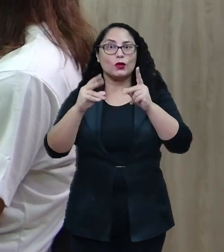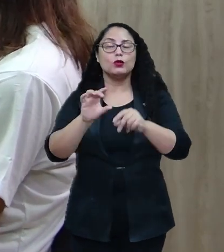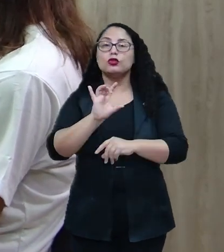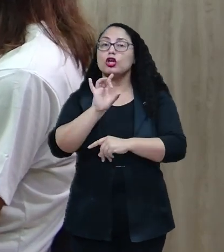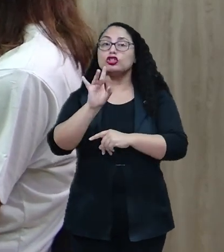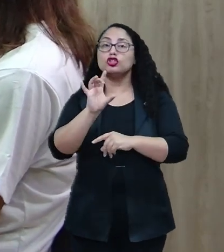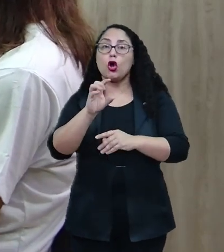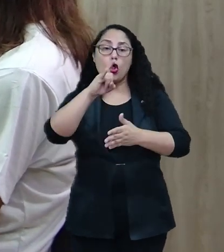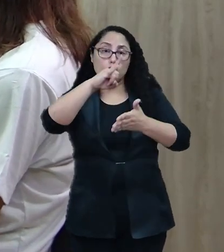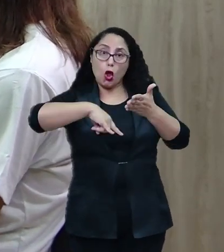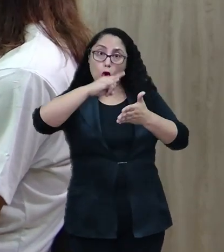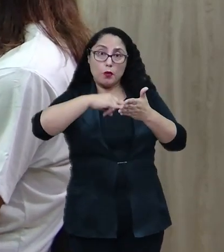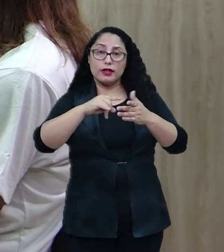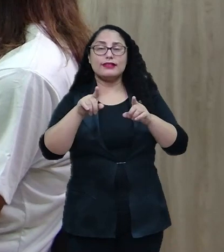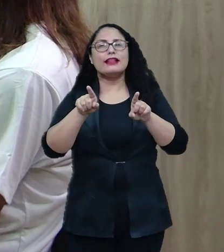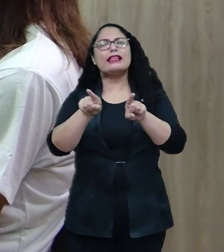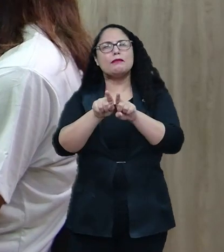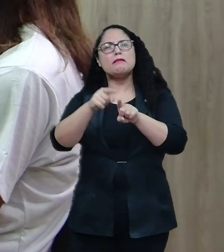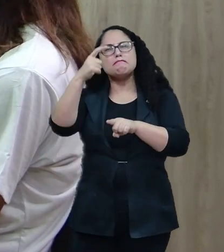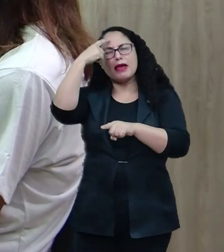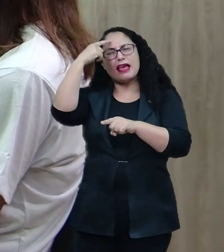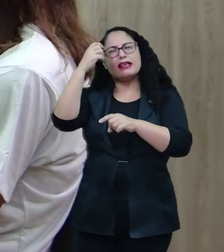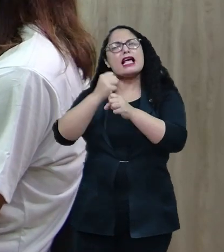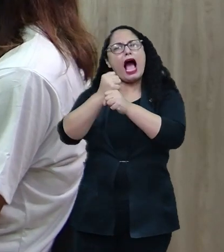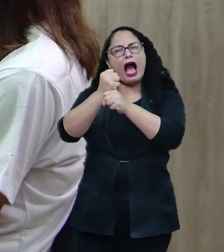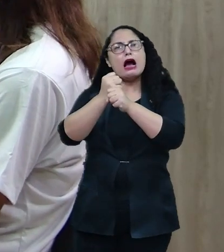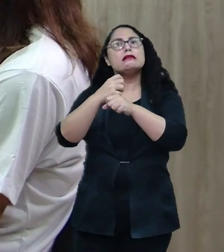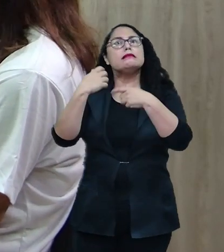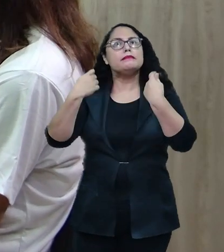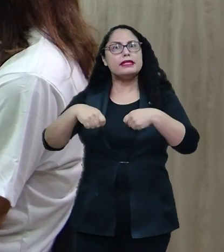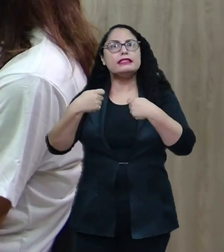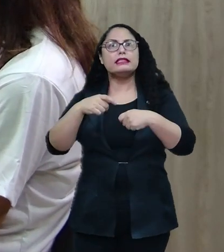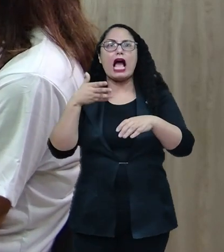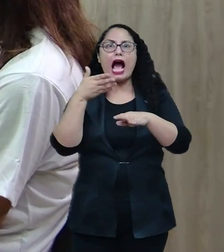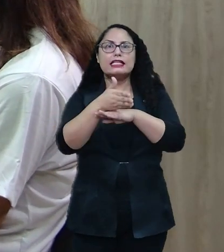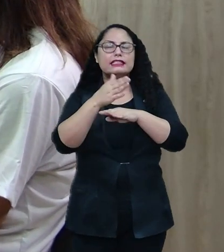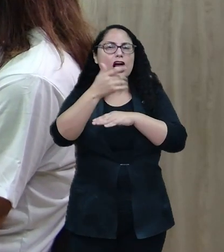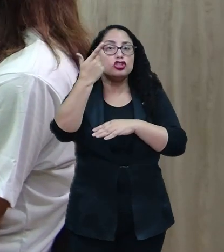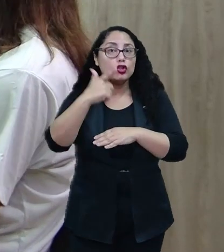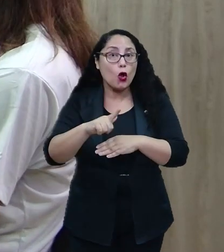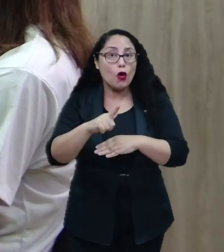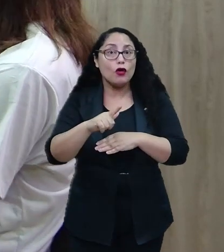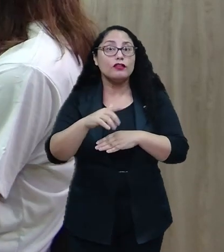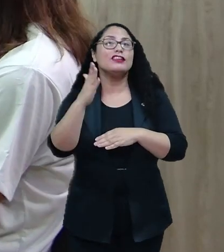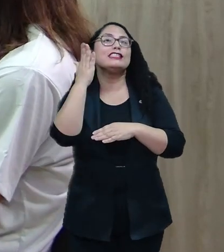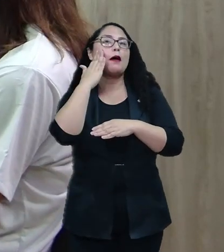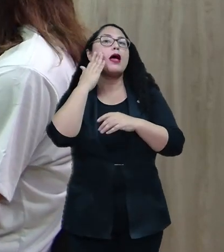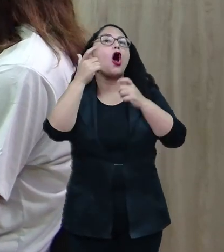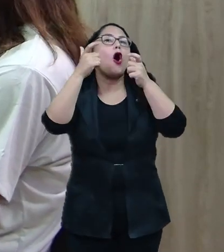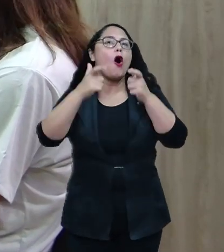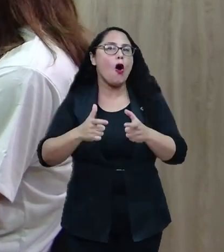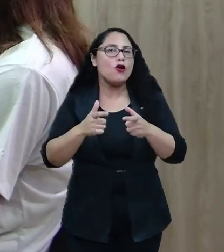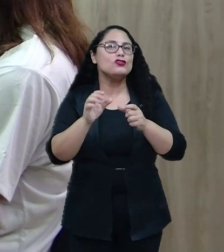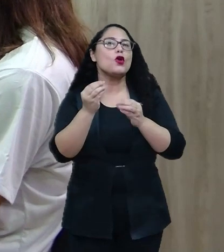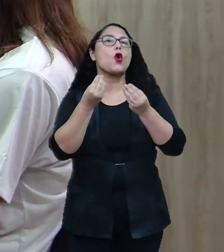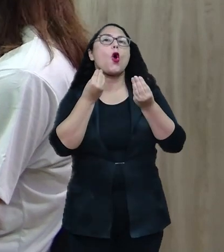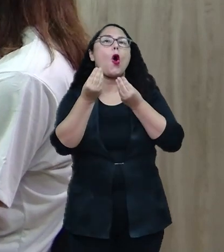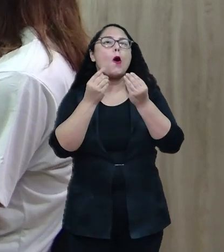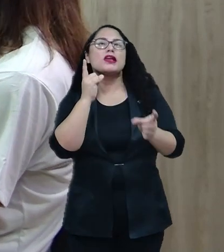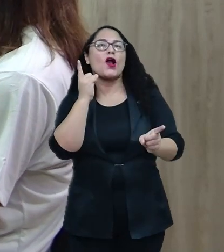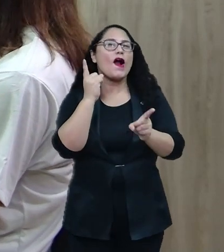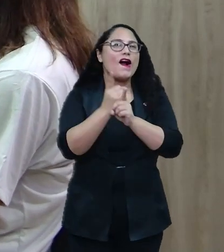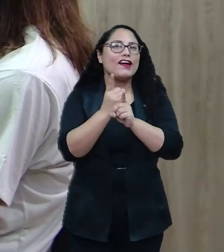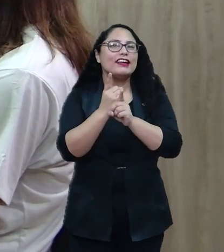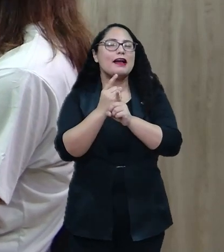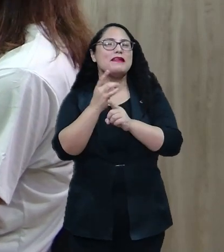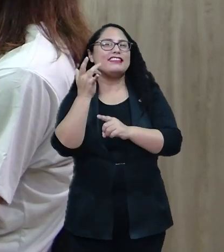só para essa documentação, mas pensa assim, daqui uns anos se eu precisar acessar isso aqui de novo, eu vou saber onde está, como encontrar.